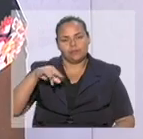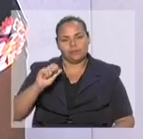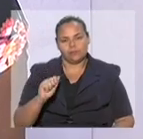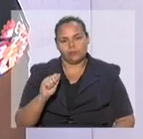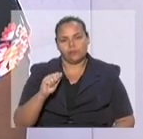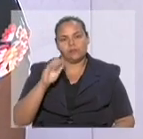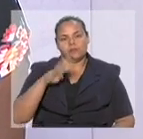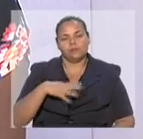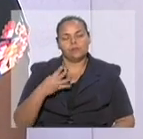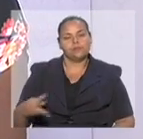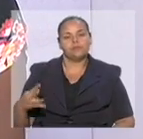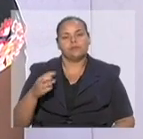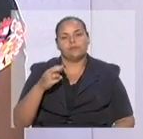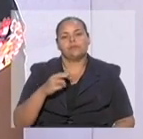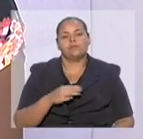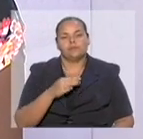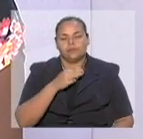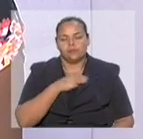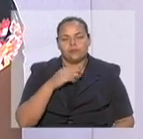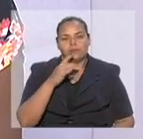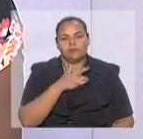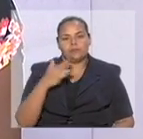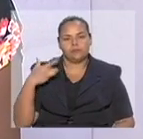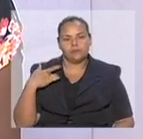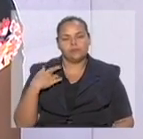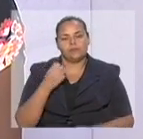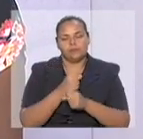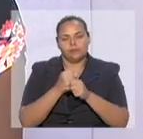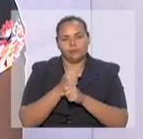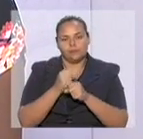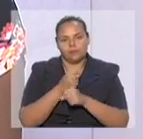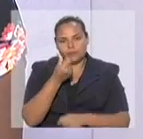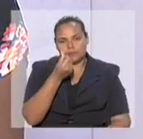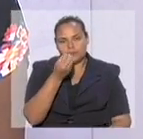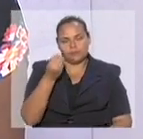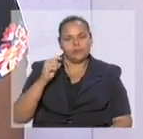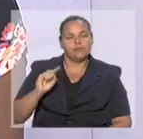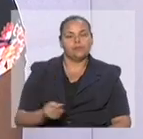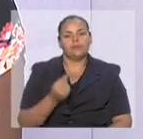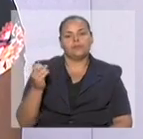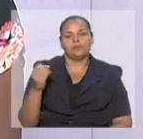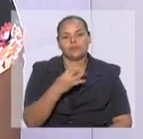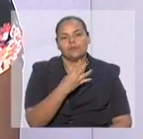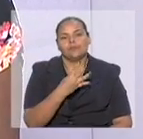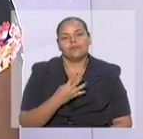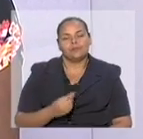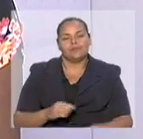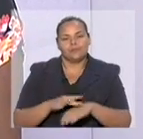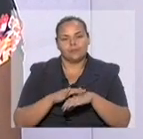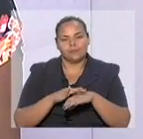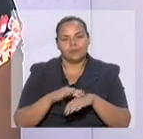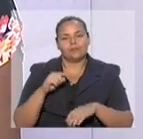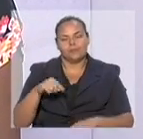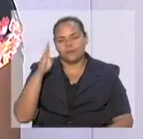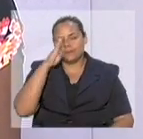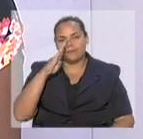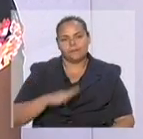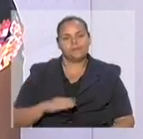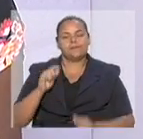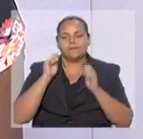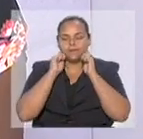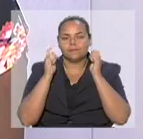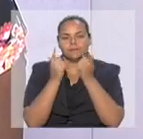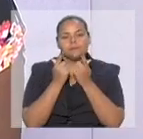e do Ministério da Saúde, por ano devem surgir 600 mil novos casos de câncer no Brasil. Aqui na LERJ